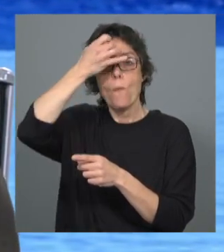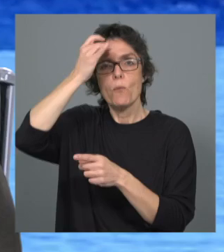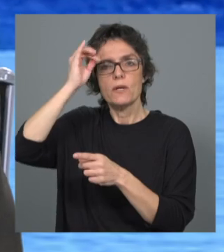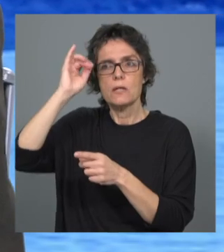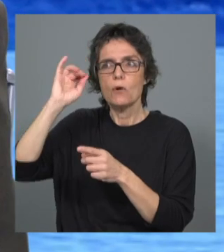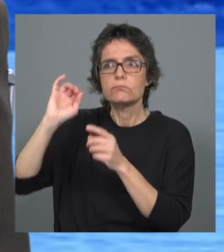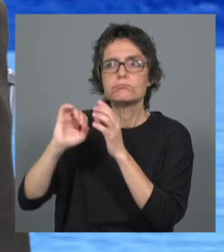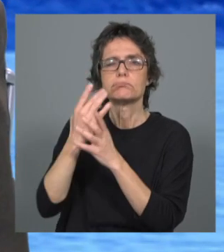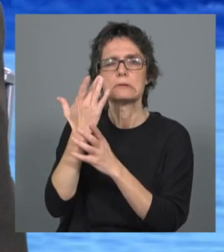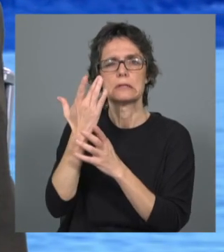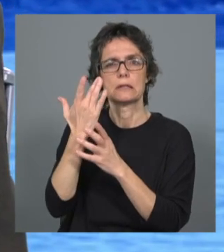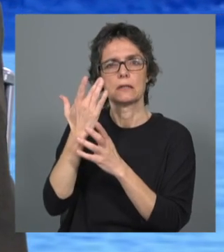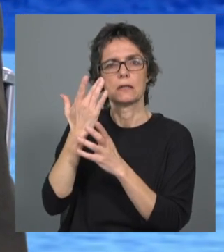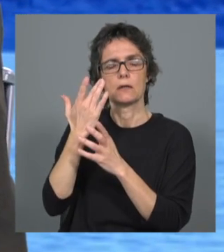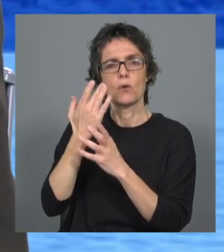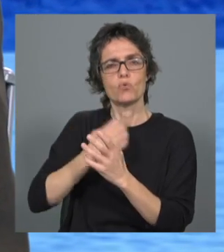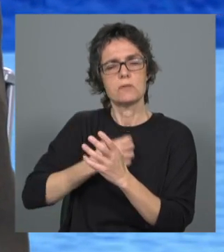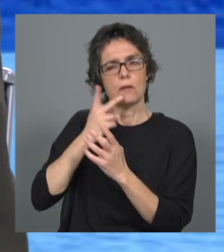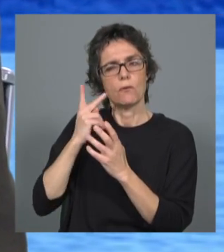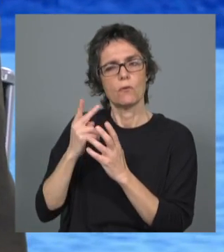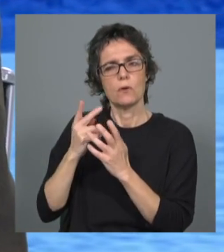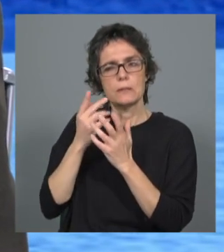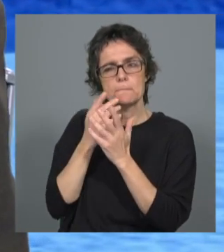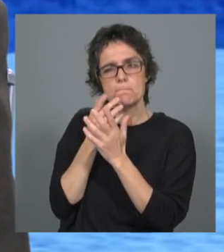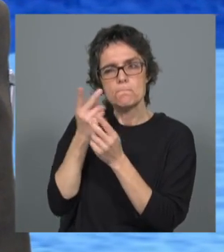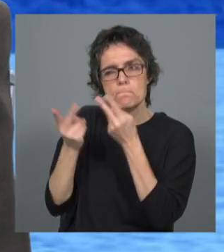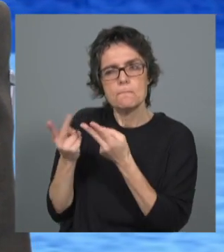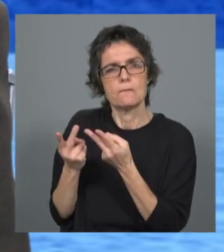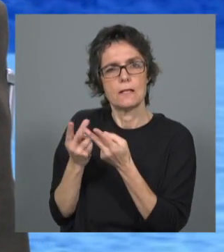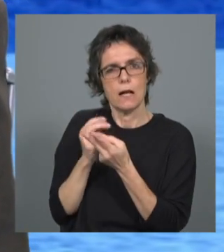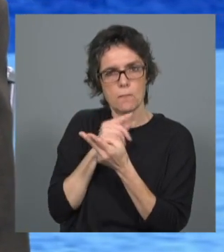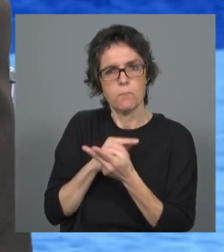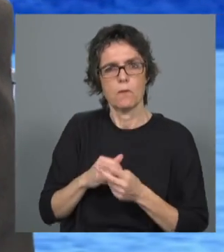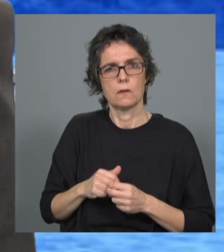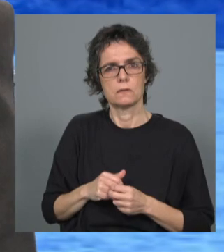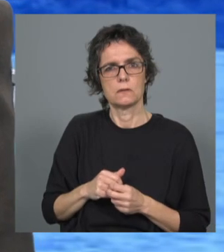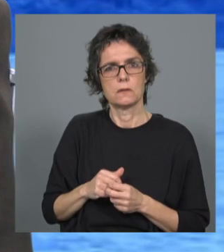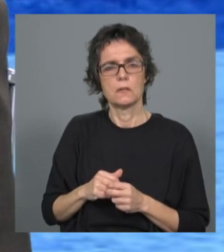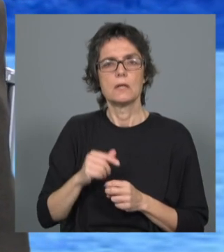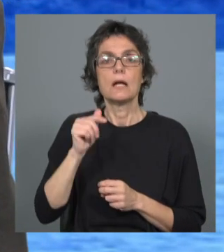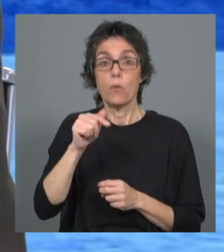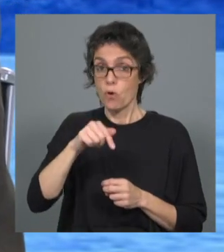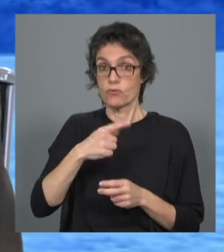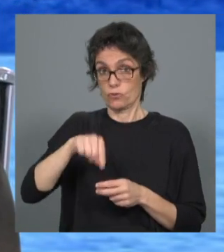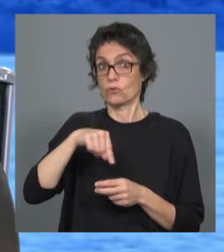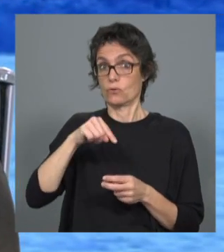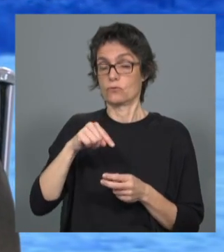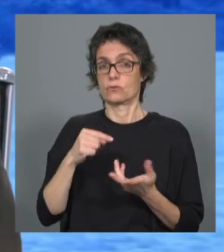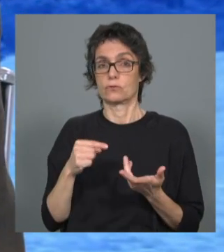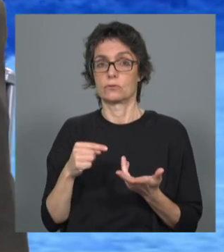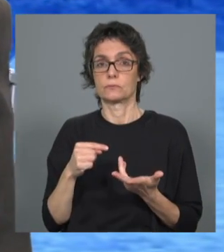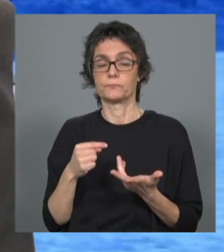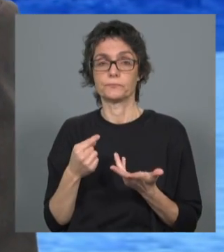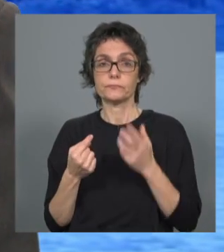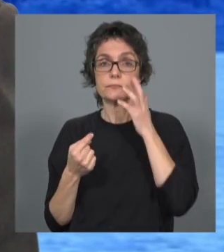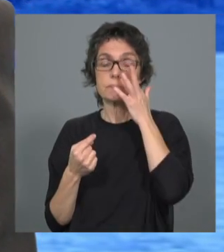forma de estar e de estar também em sociedade. Nós hoje somos mais do que meros